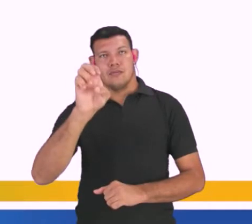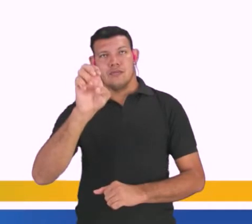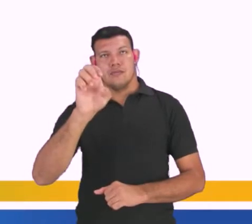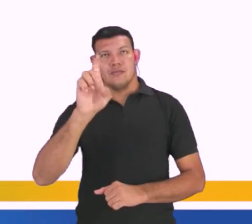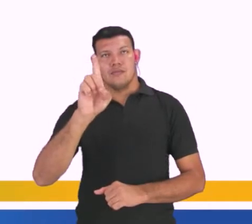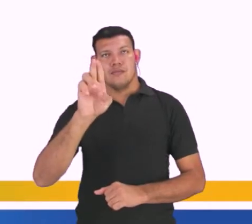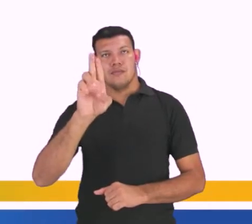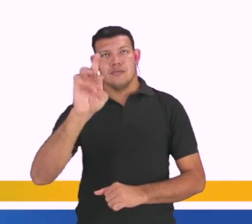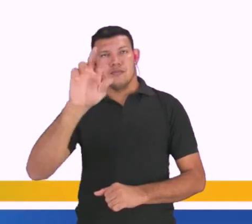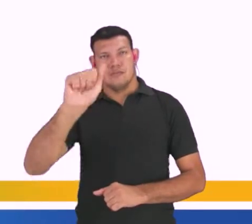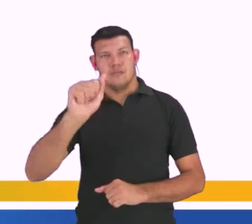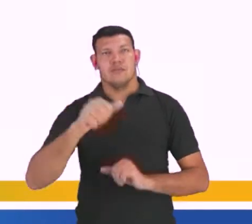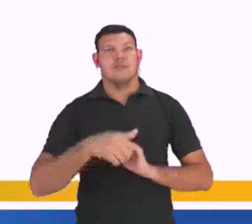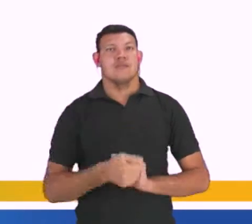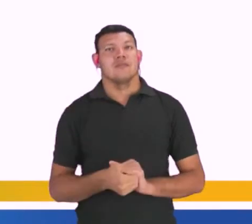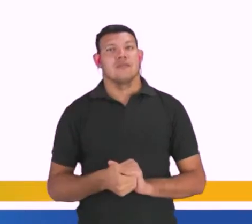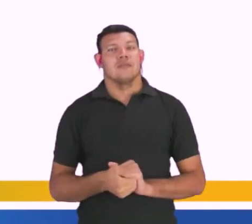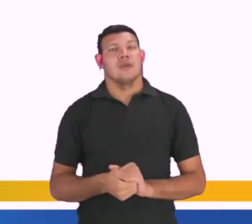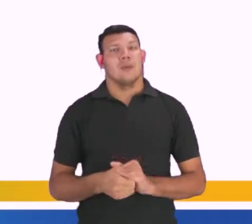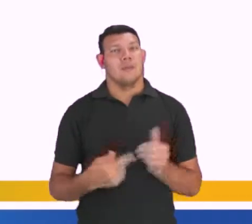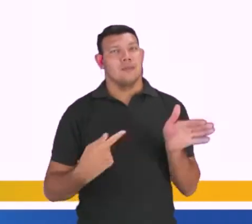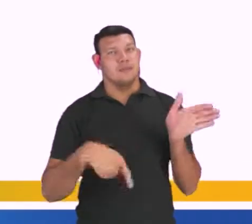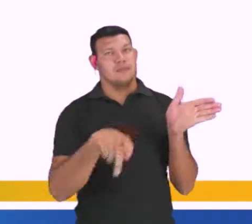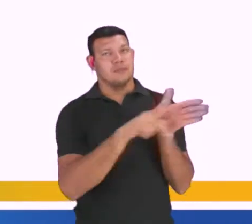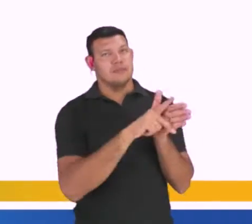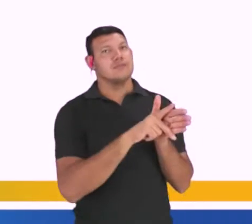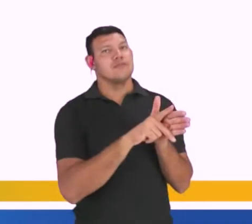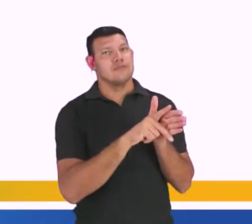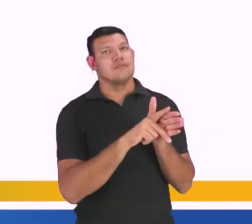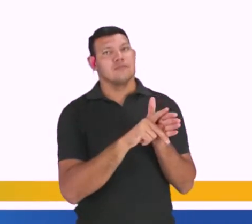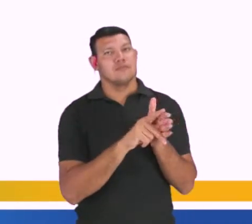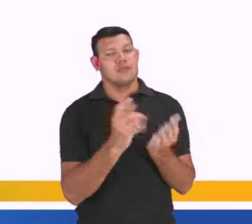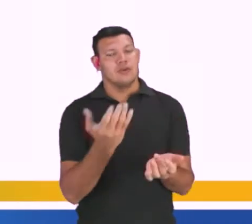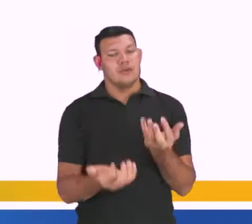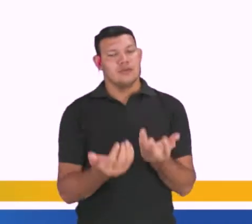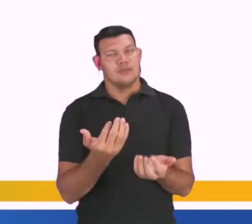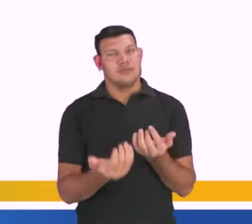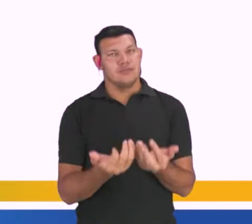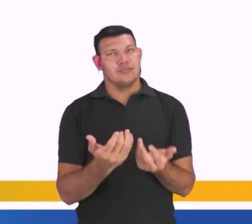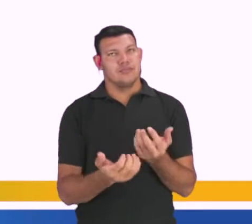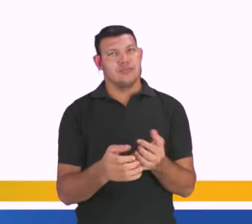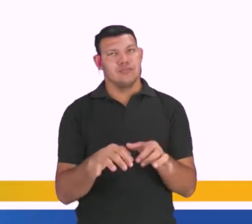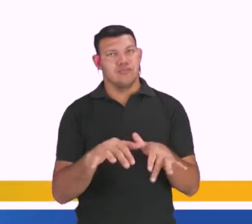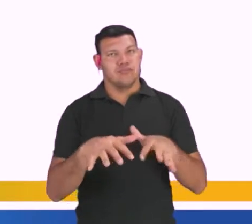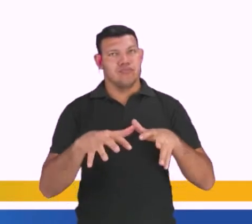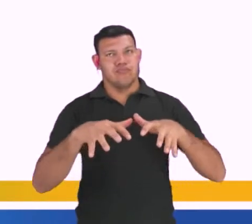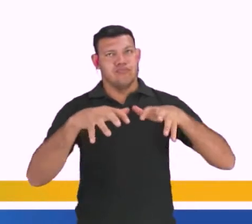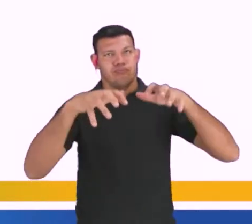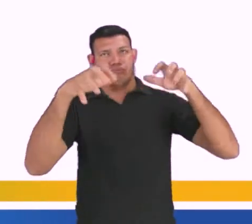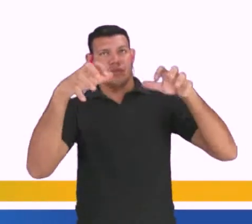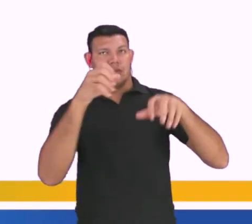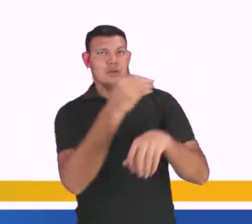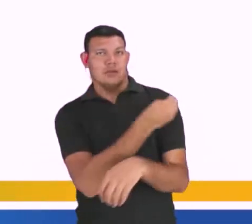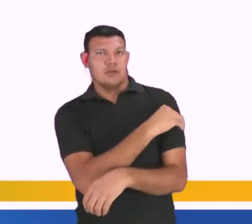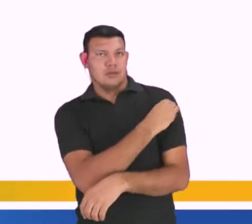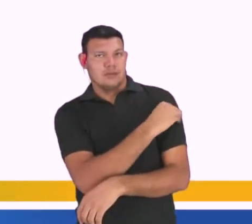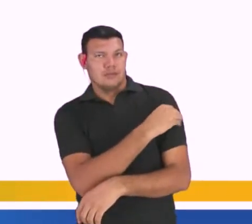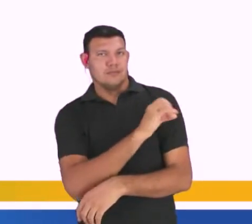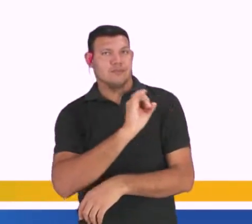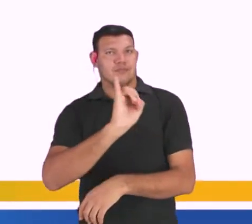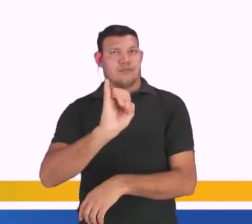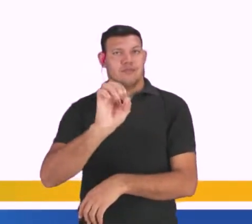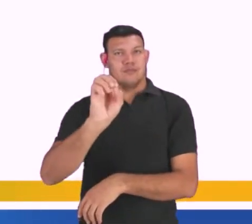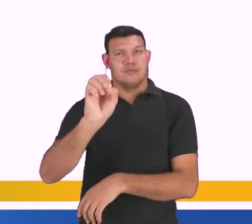espécie de enzima que é utilizada principalmente na fermentação do álcool, né, na formação do iogurte.